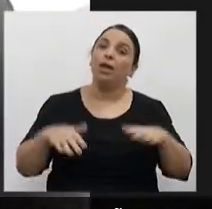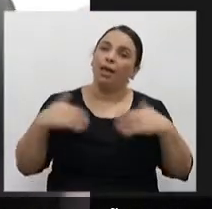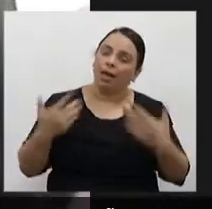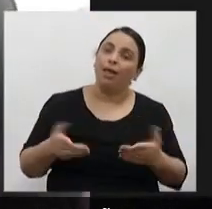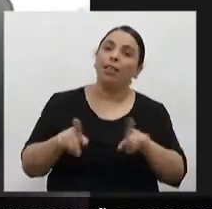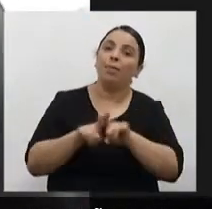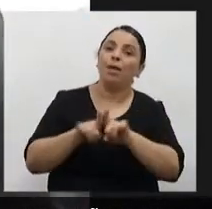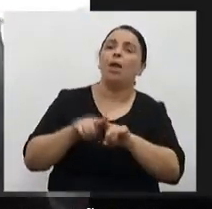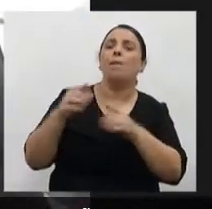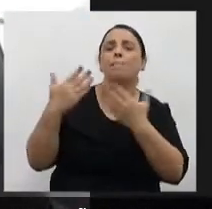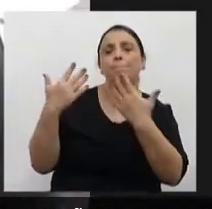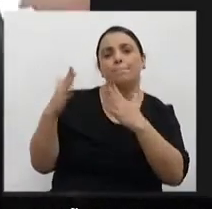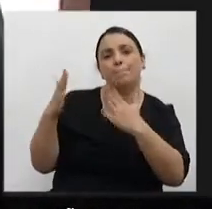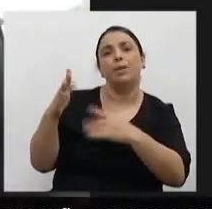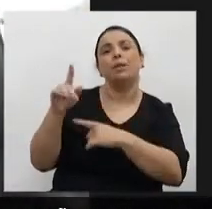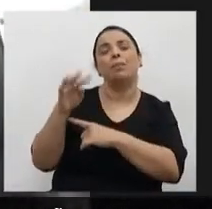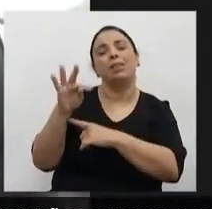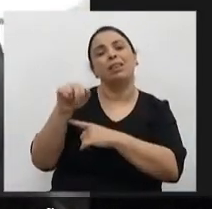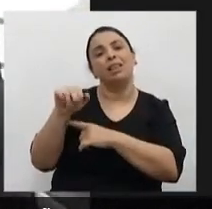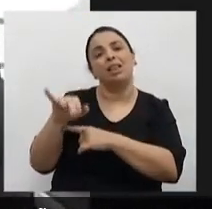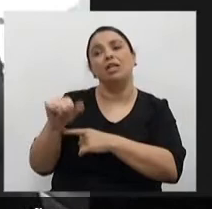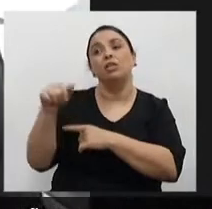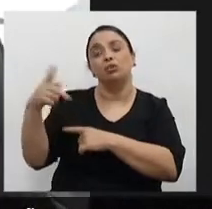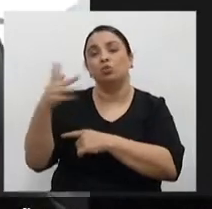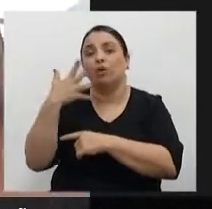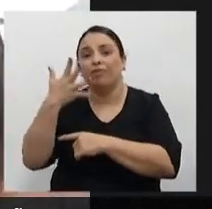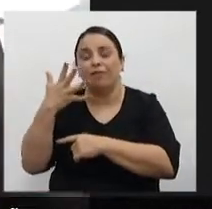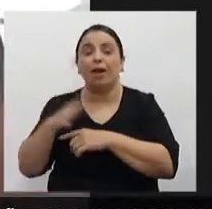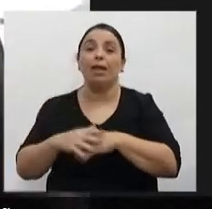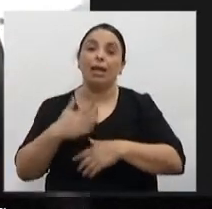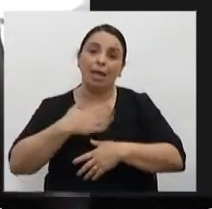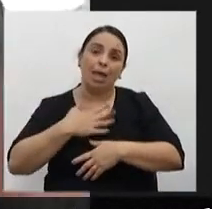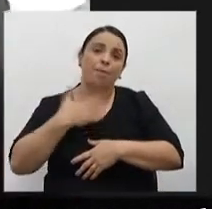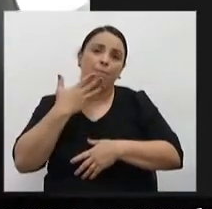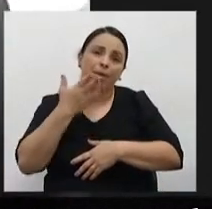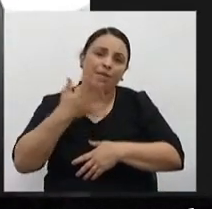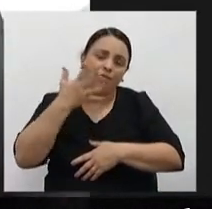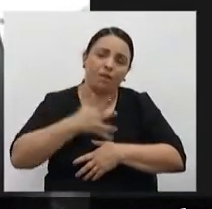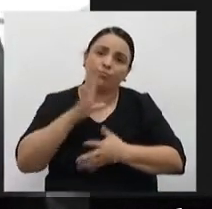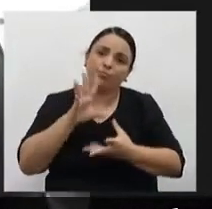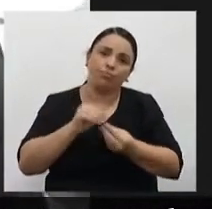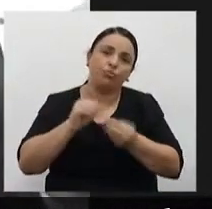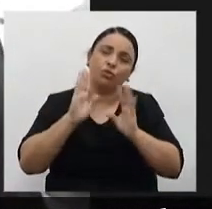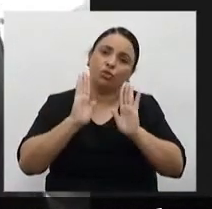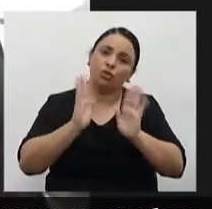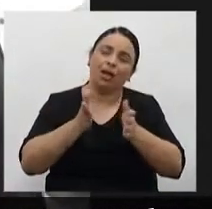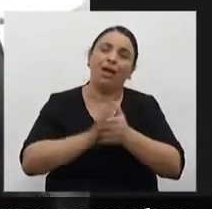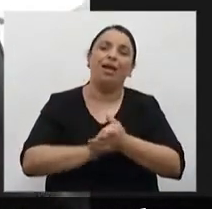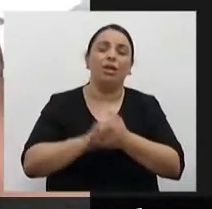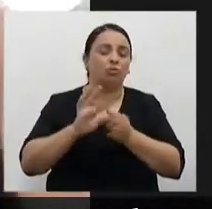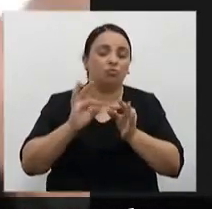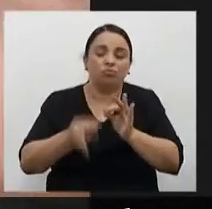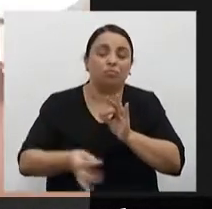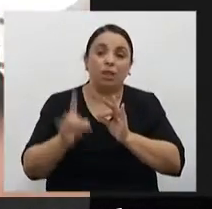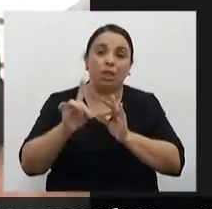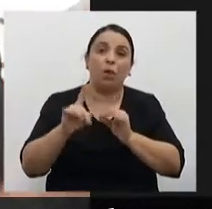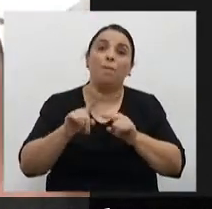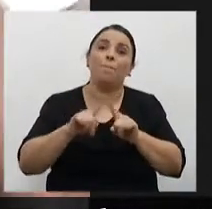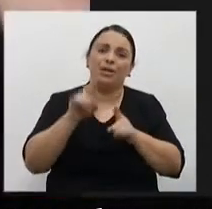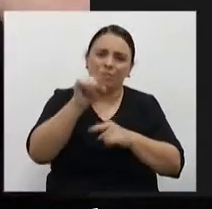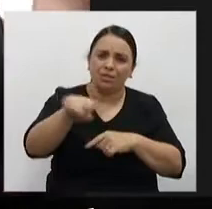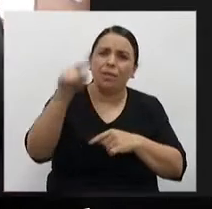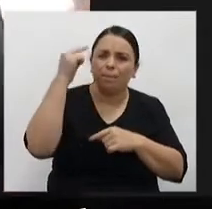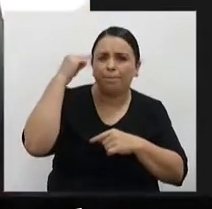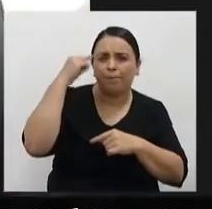sua colocação. E fica aqui minha palavra, eu não vou prolongar muito, já está muito, já. Mas pense nisso,